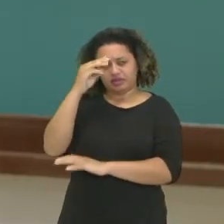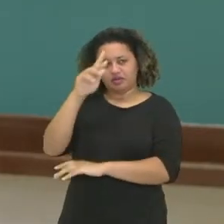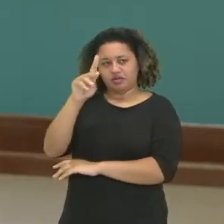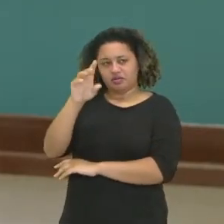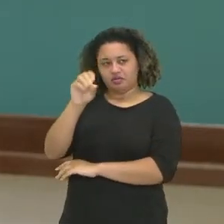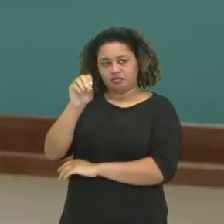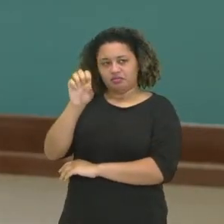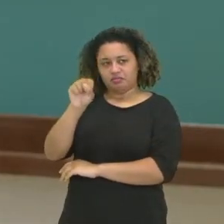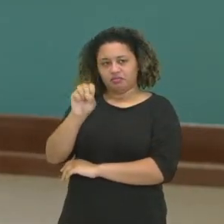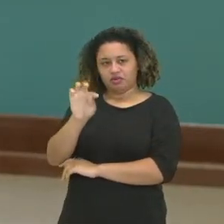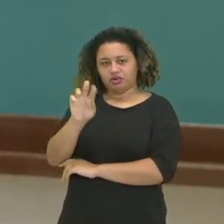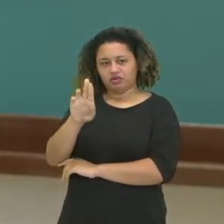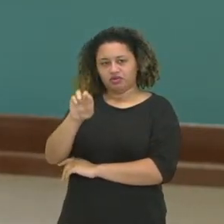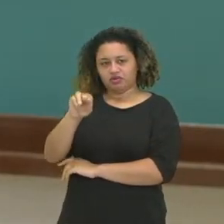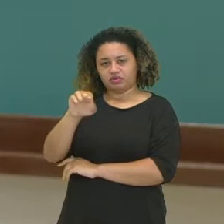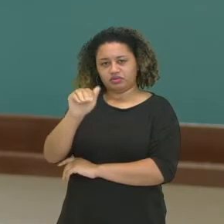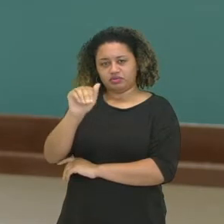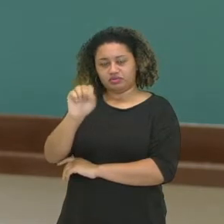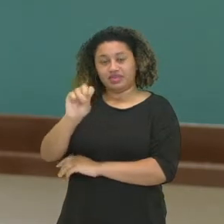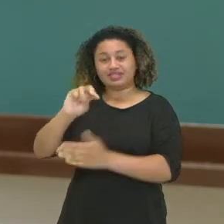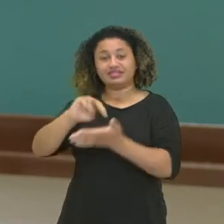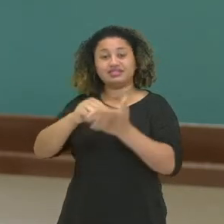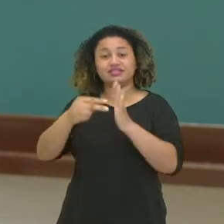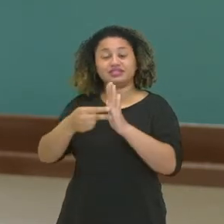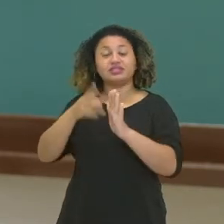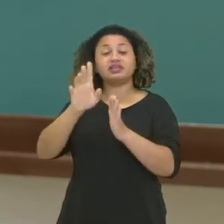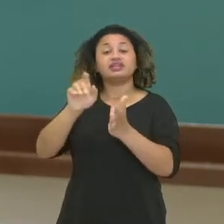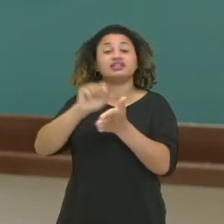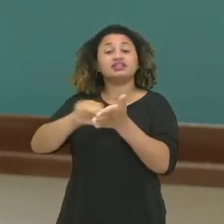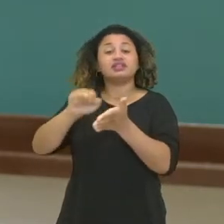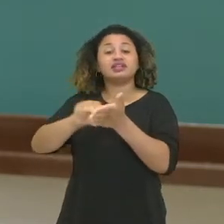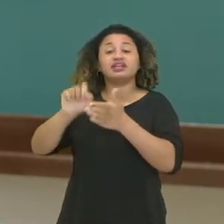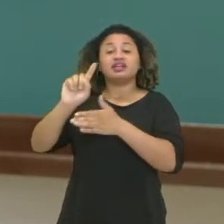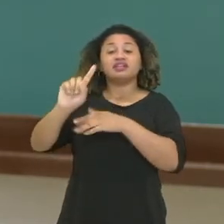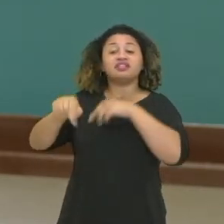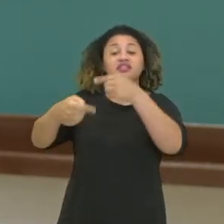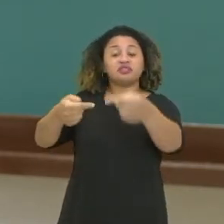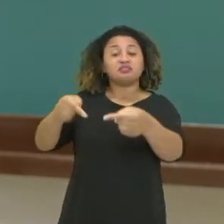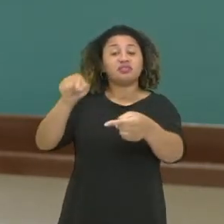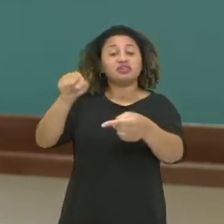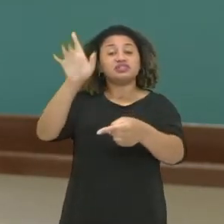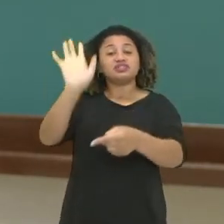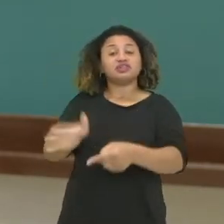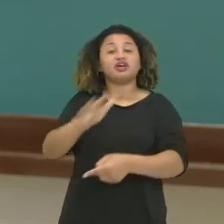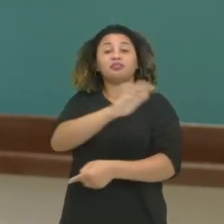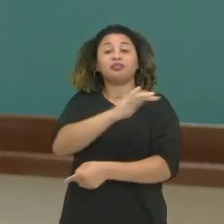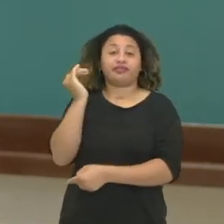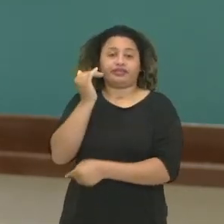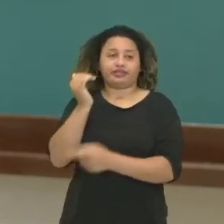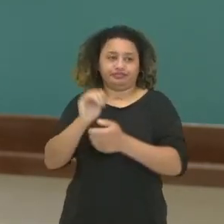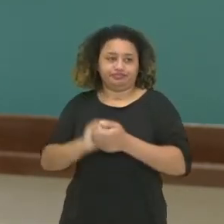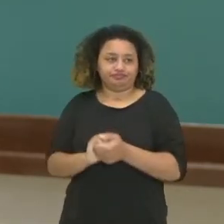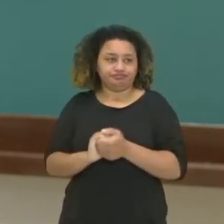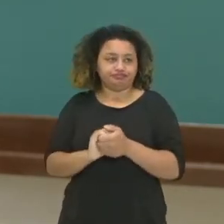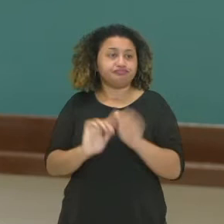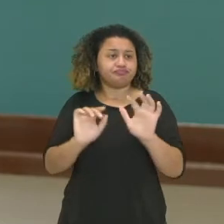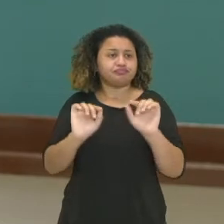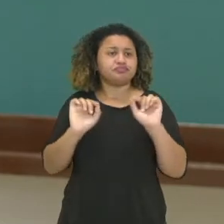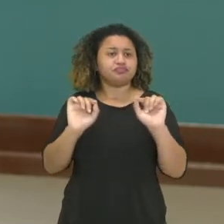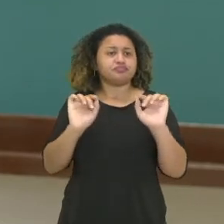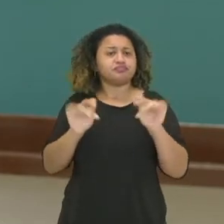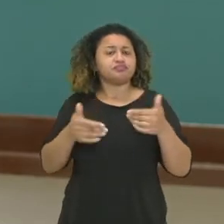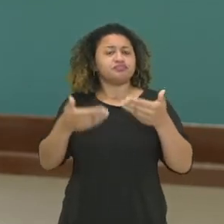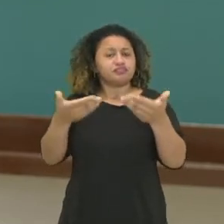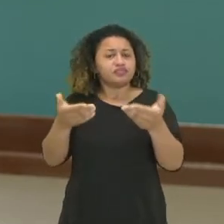póstumas já dá a tônica do quê? Que foram escritas depois que alguém já tinha falecido. E a